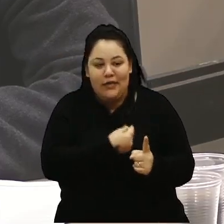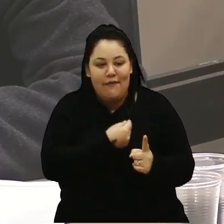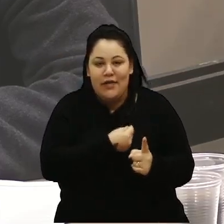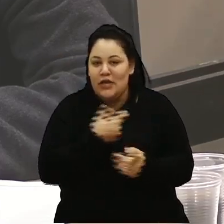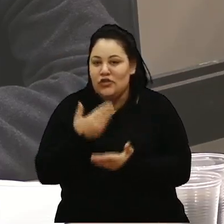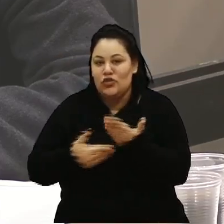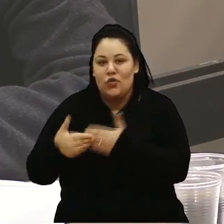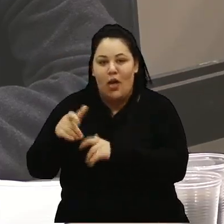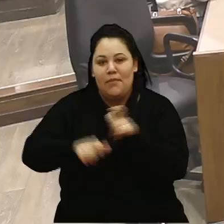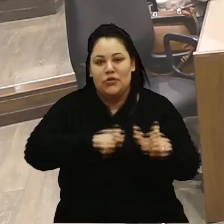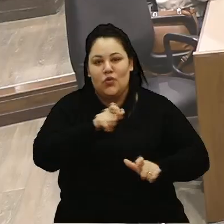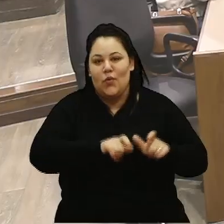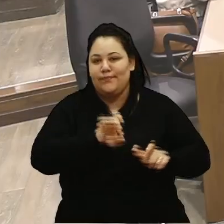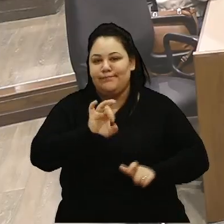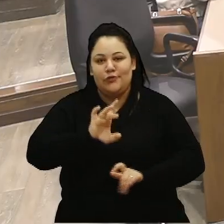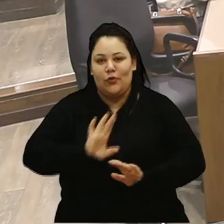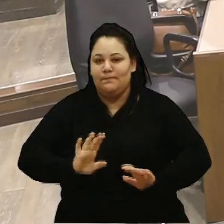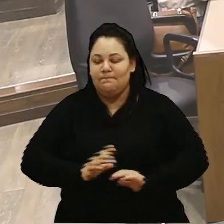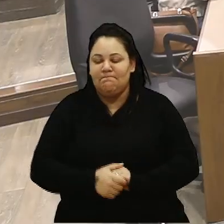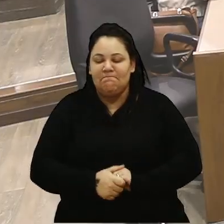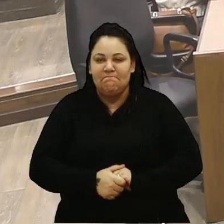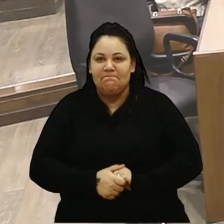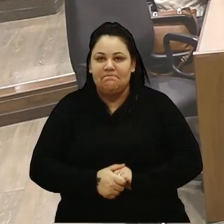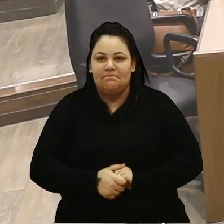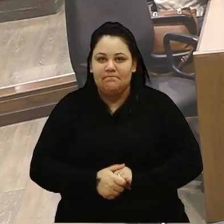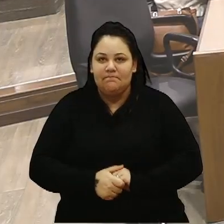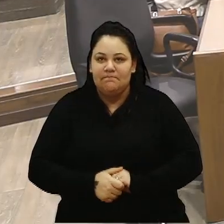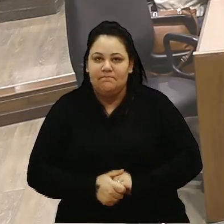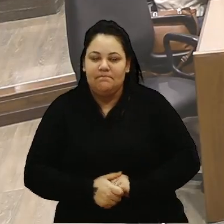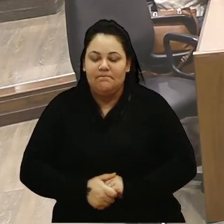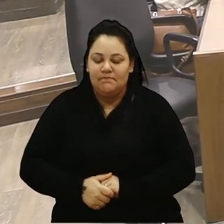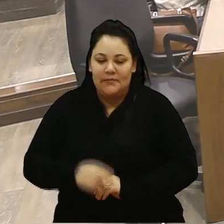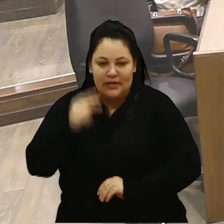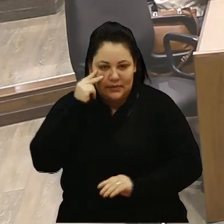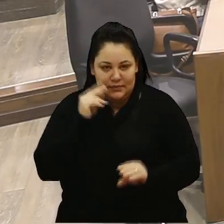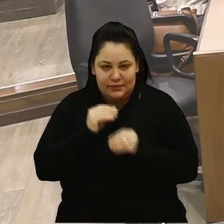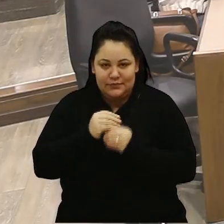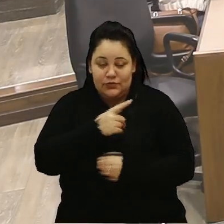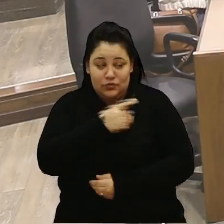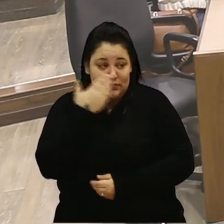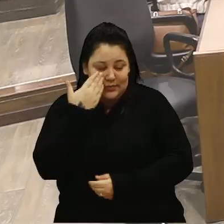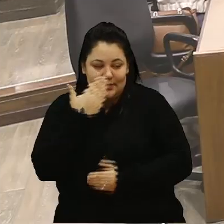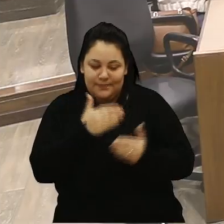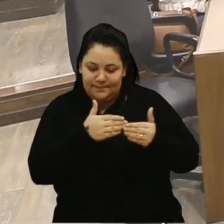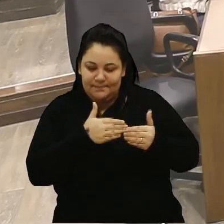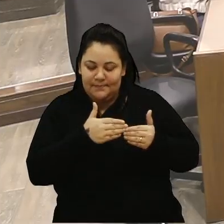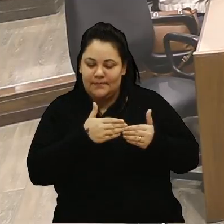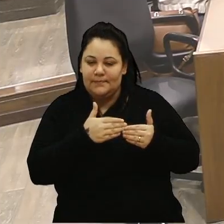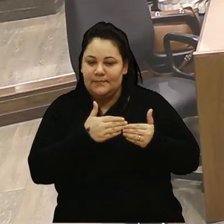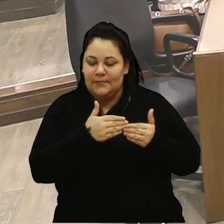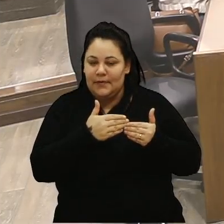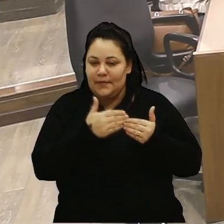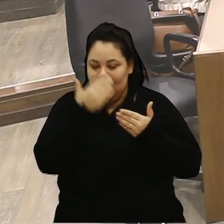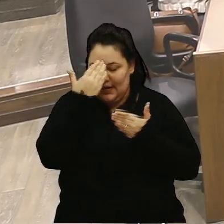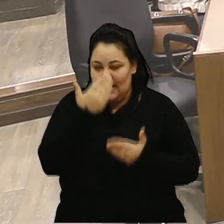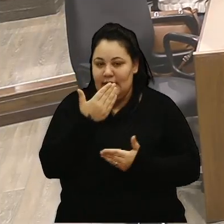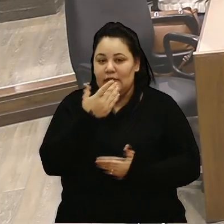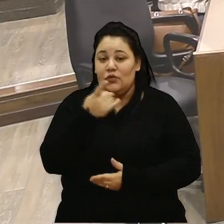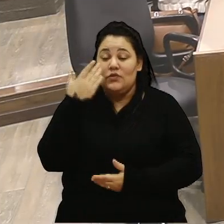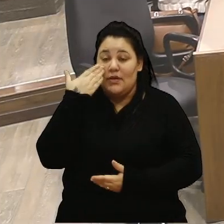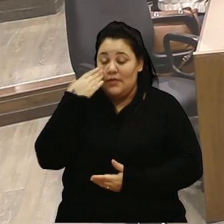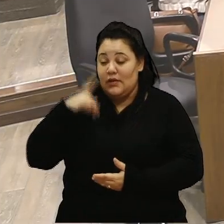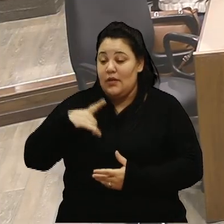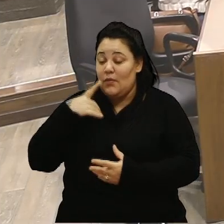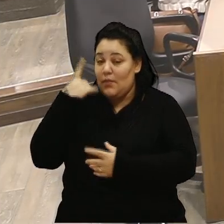mundo. Seria isso. Vereador Libardi. Muito obrigado pela gentileza. E a senhora sabe que eu tenho uma preocupação econômica com a nova gestão da Codeca,